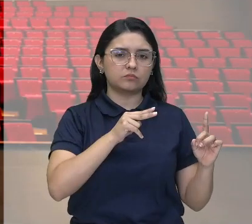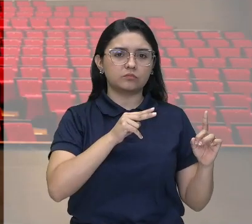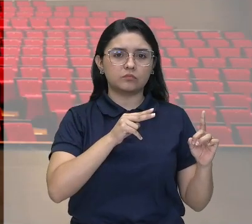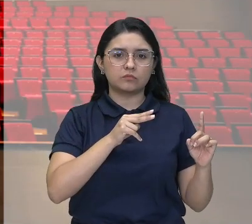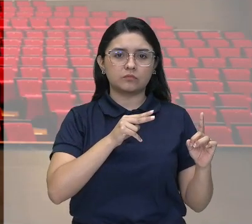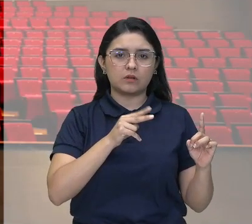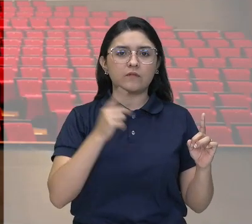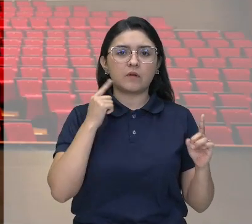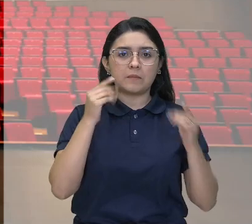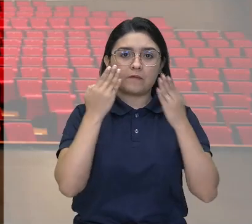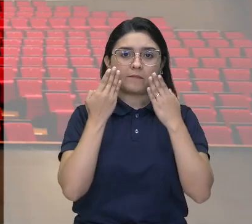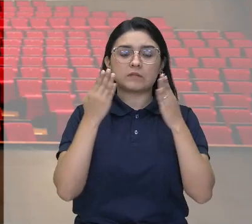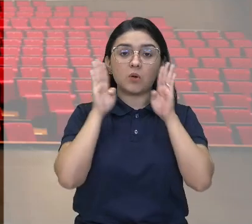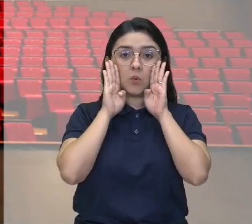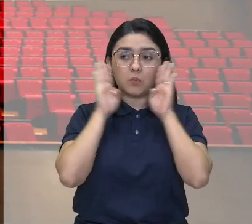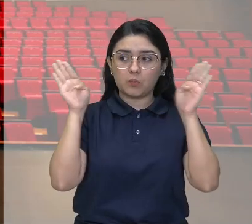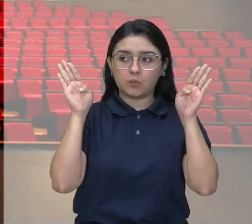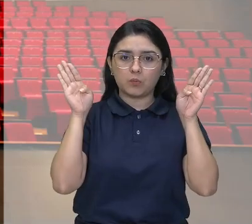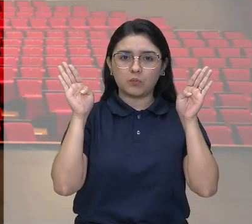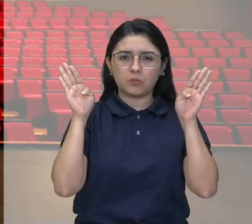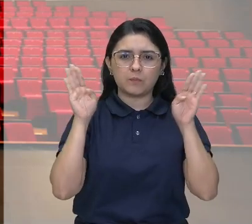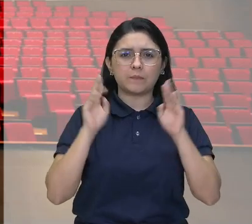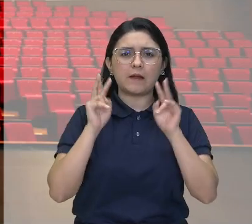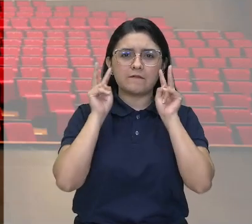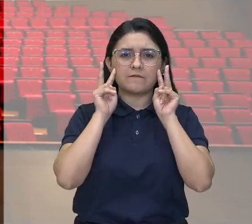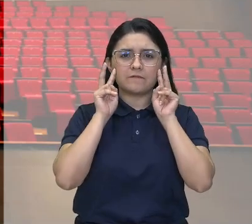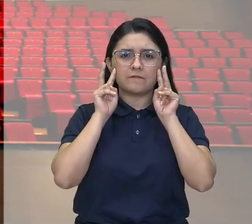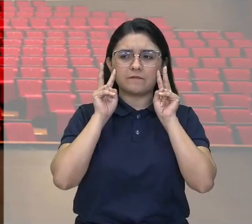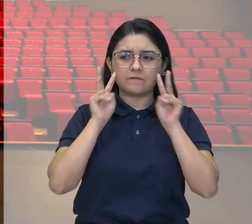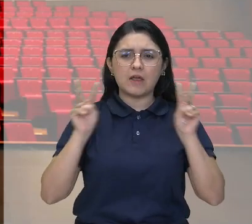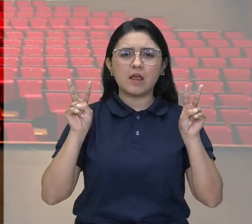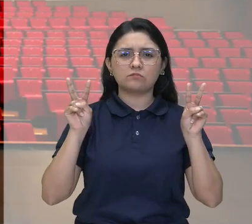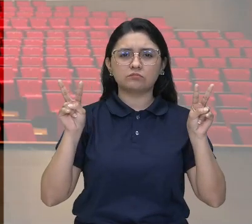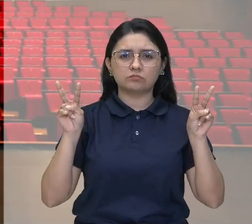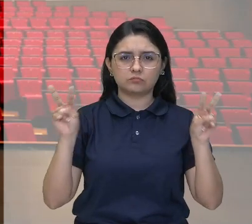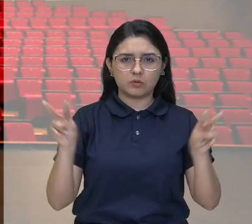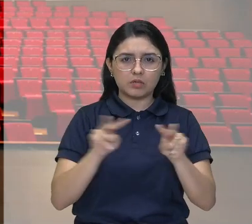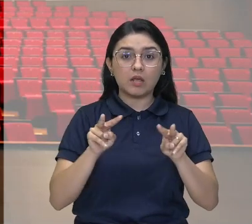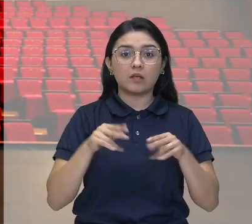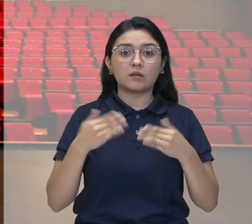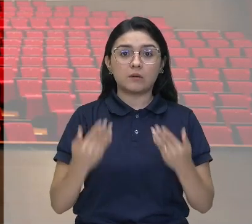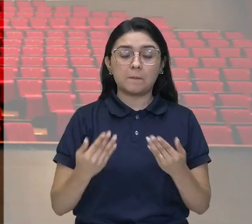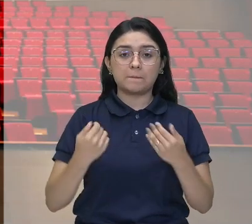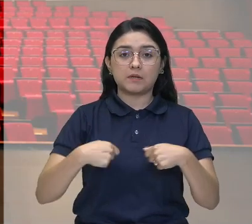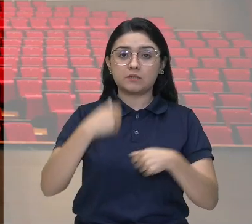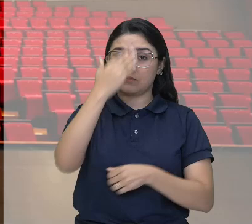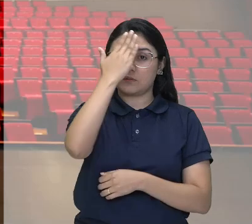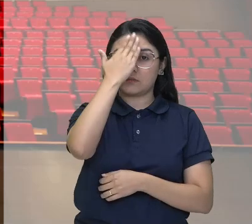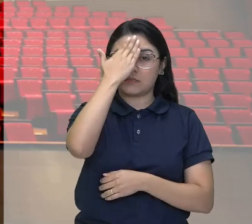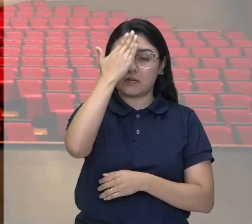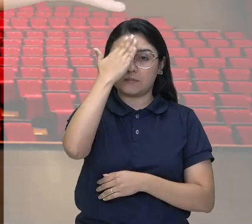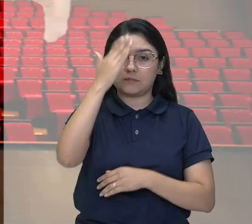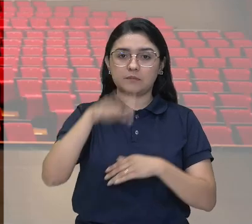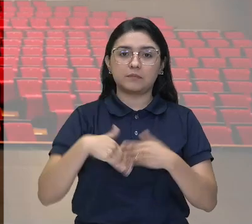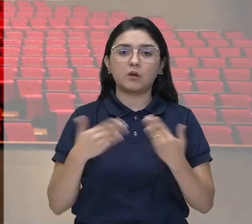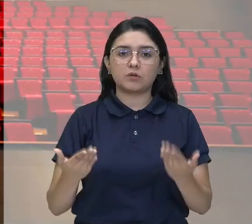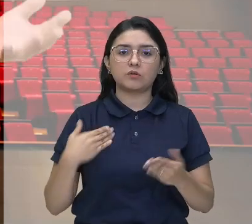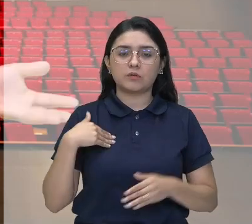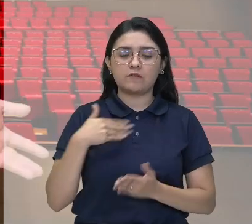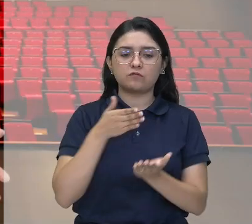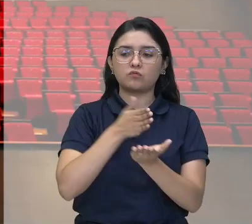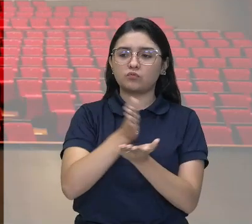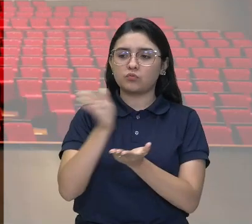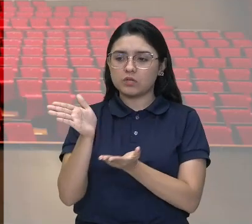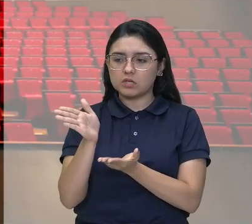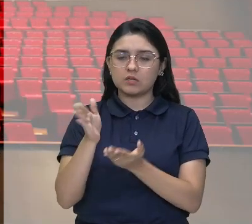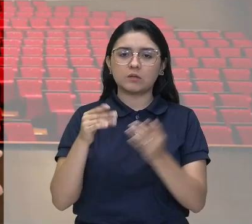ó, periférica, para ver o que tem ao meu redor. Eu tenho que saber para onde eu devo ir, como eu